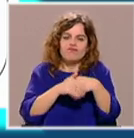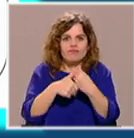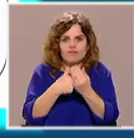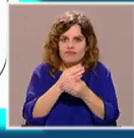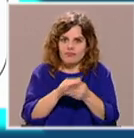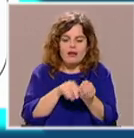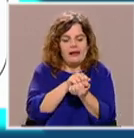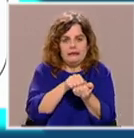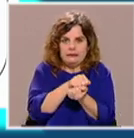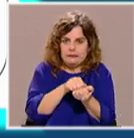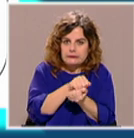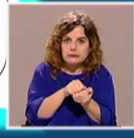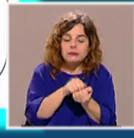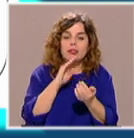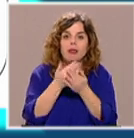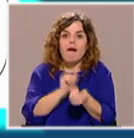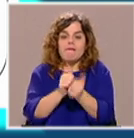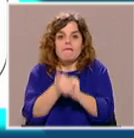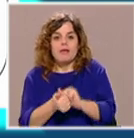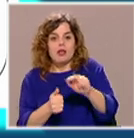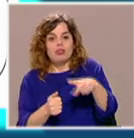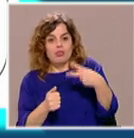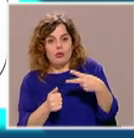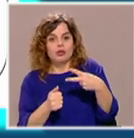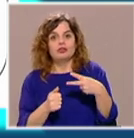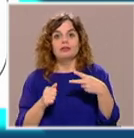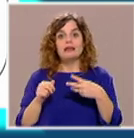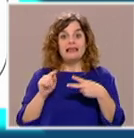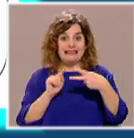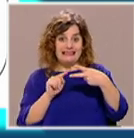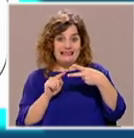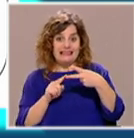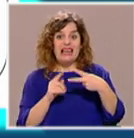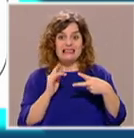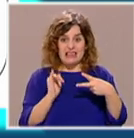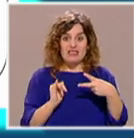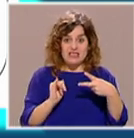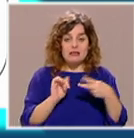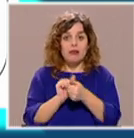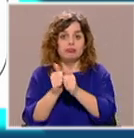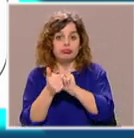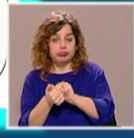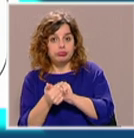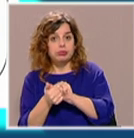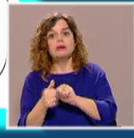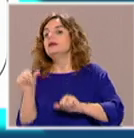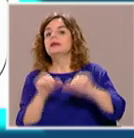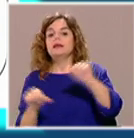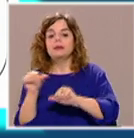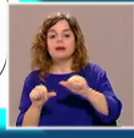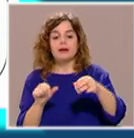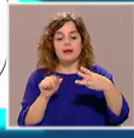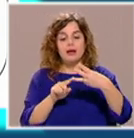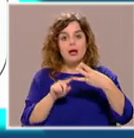Temos aqui dois tipos de transformação. A insalivação, devido à ação da saliva, temos uma transformação química, a mastigação temos uma